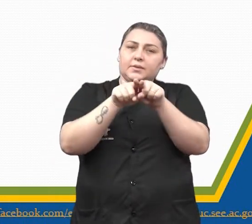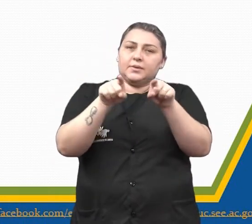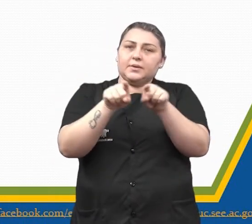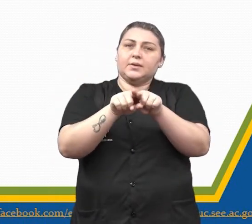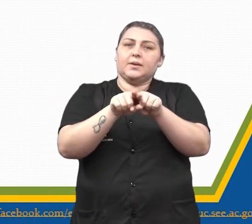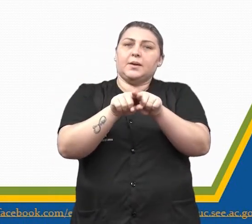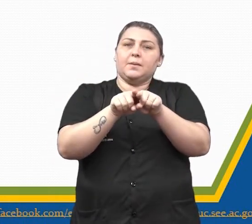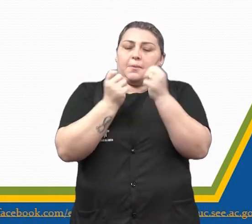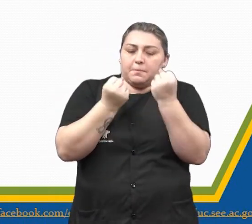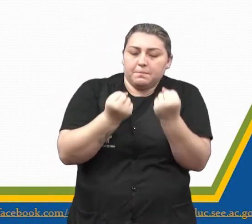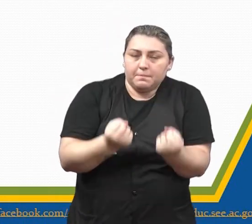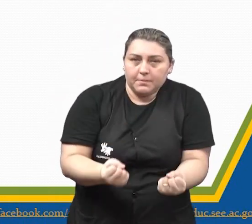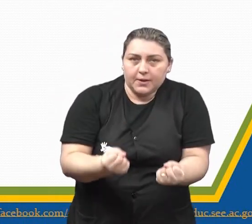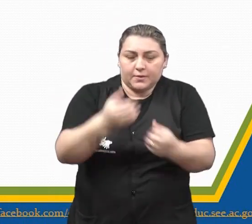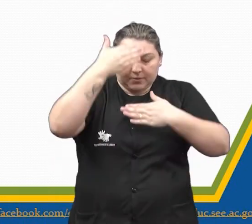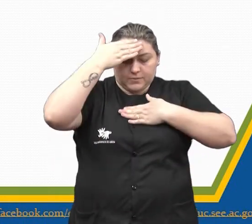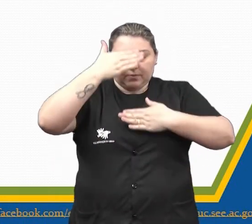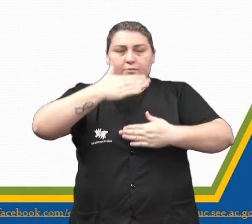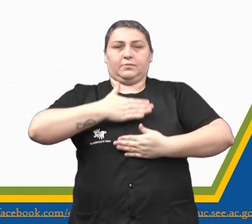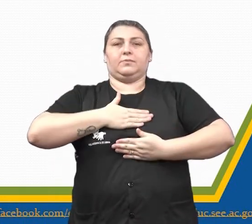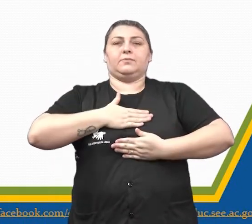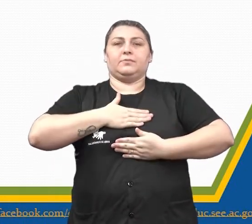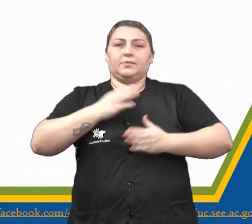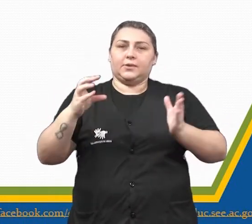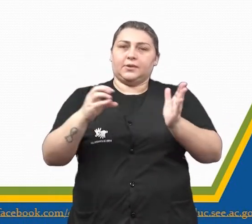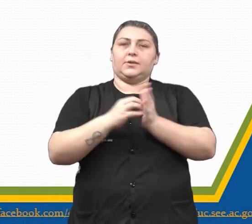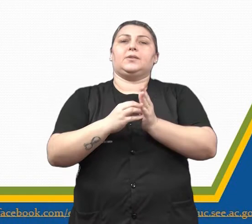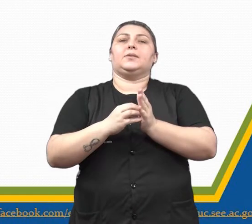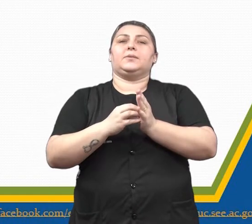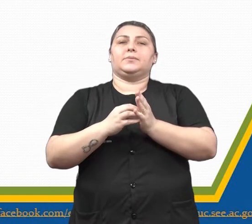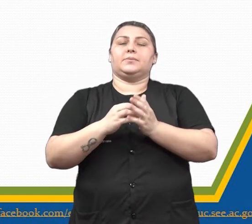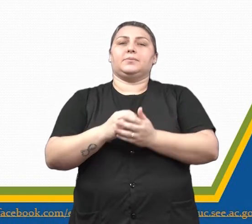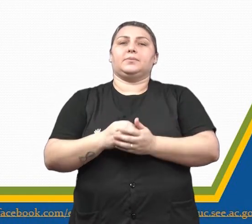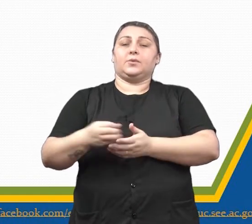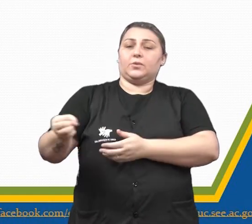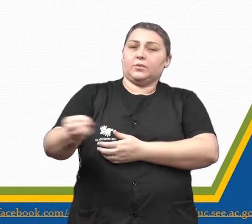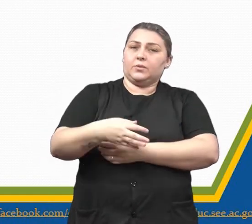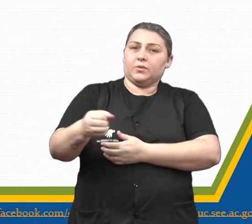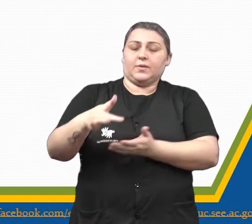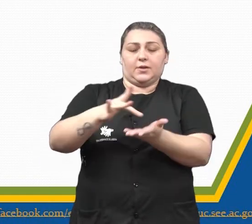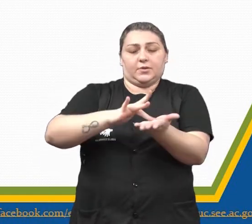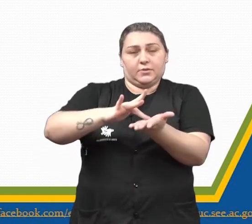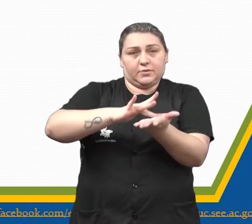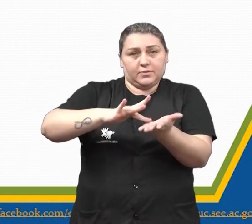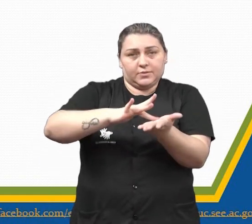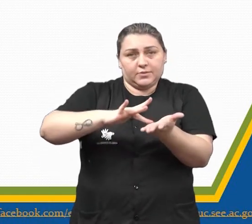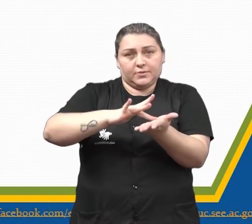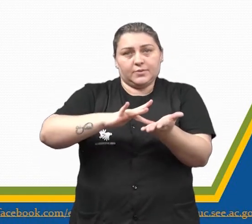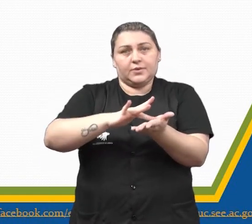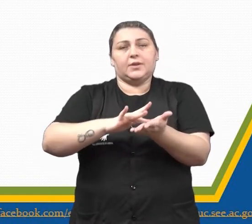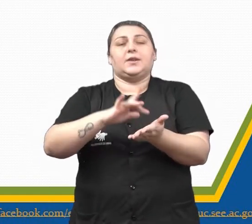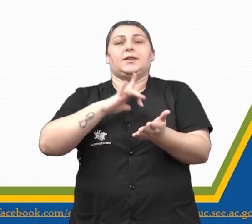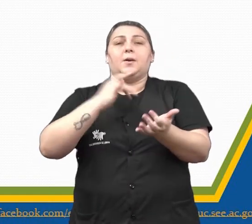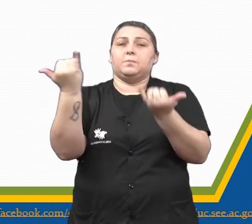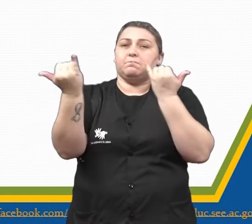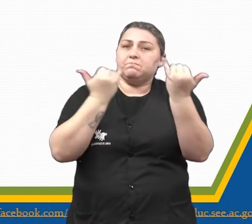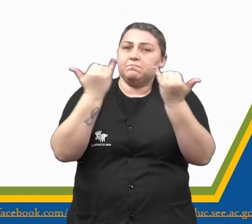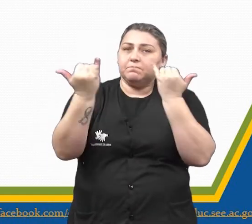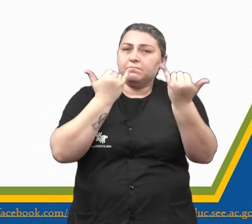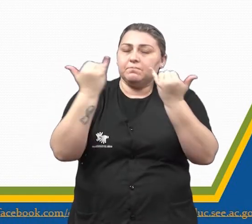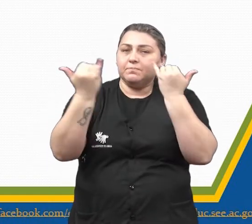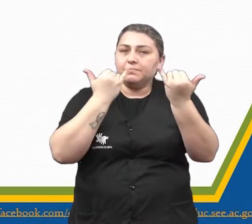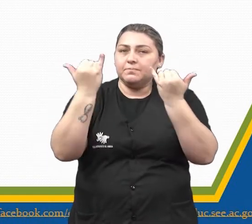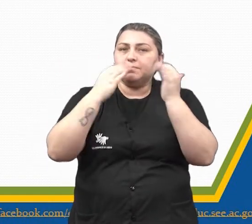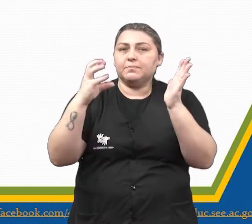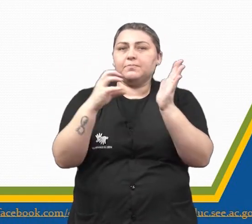em massa, né? Esse é um tipo de balança bem moderna. Ela é digital e ela dá algumas informações, né,